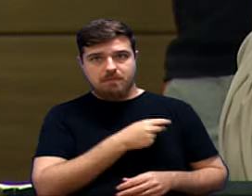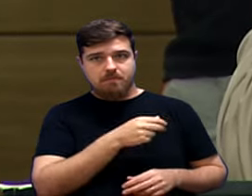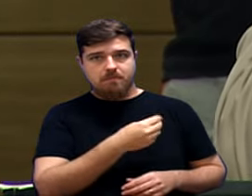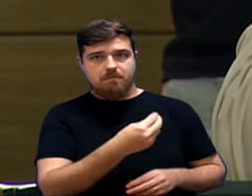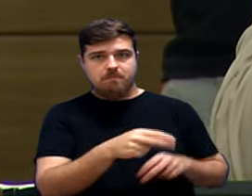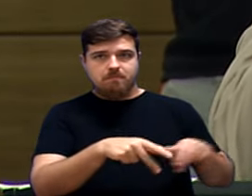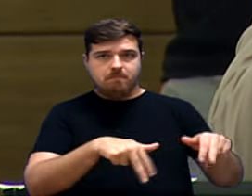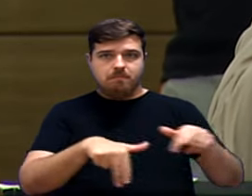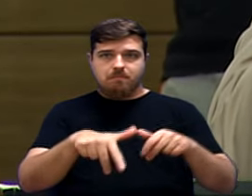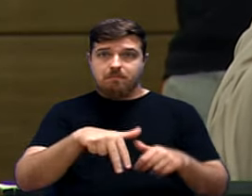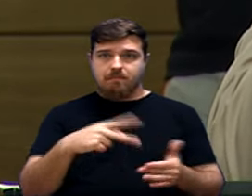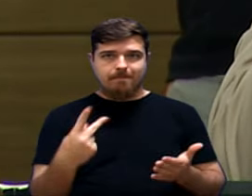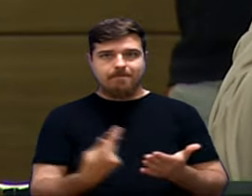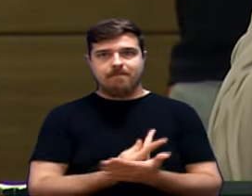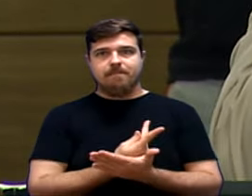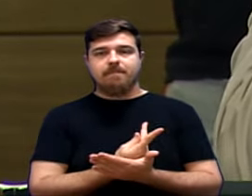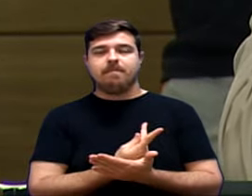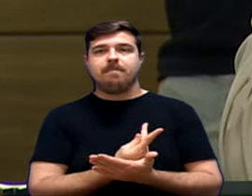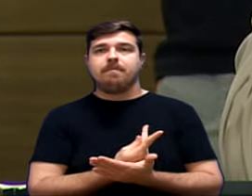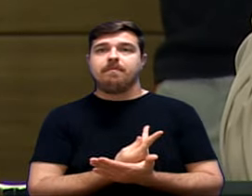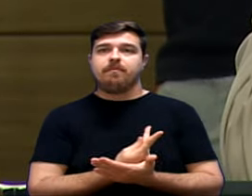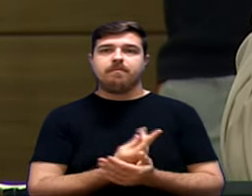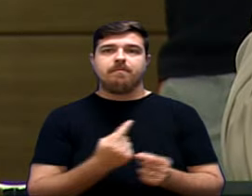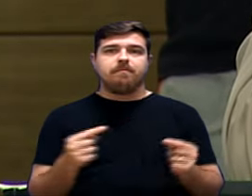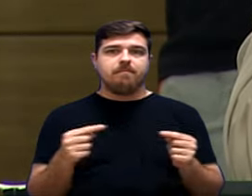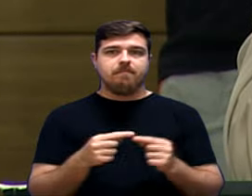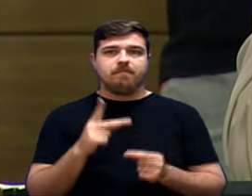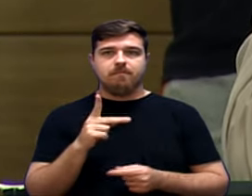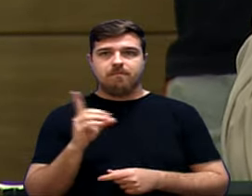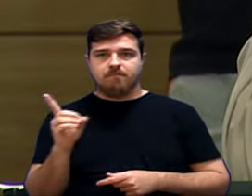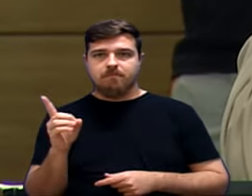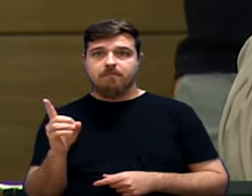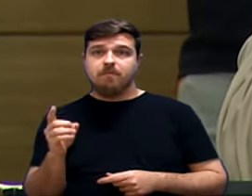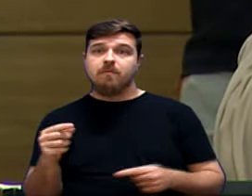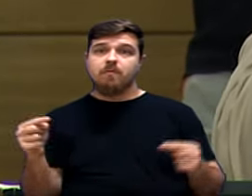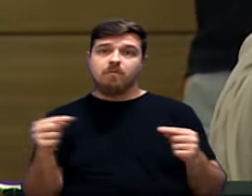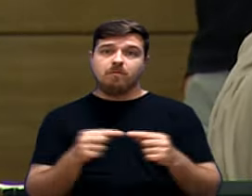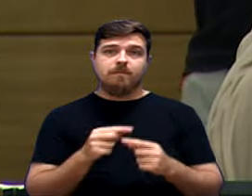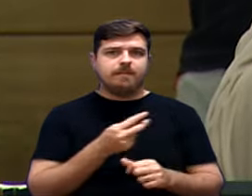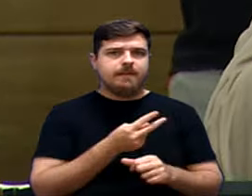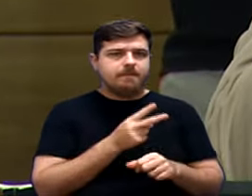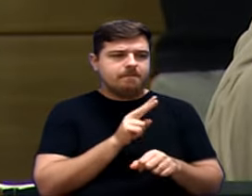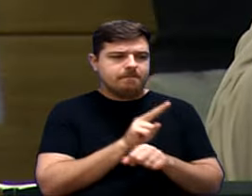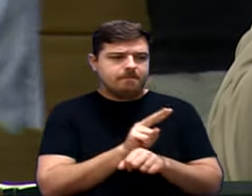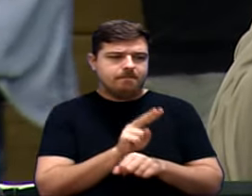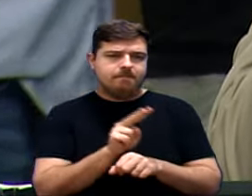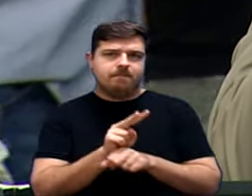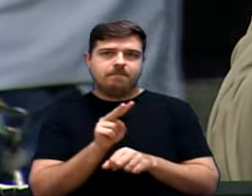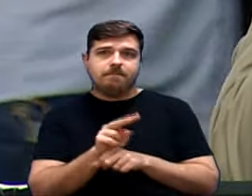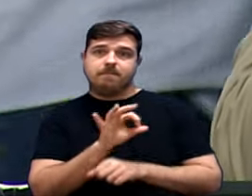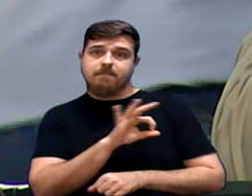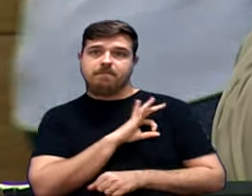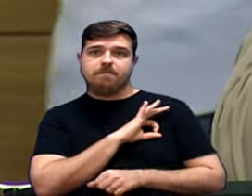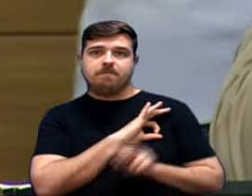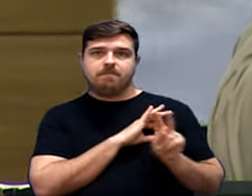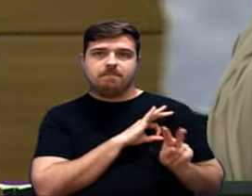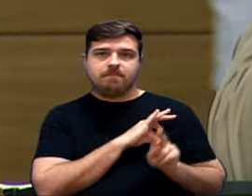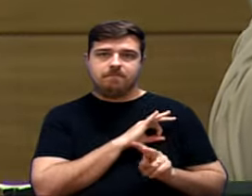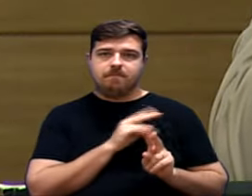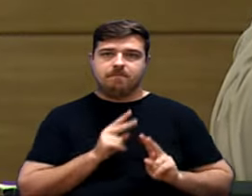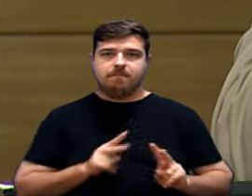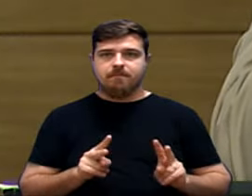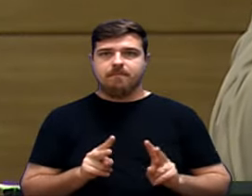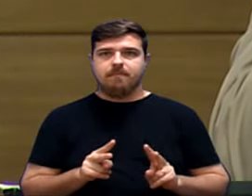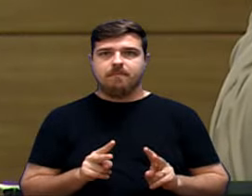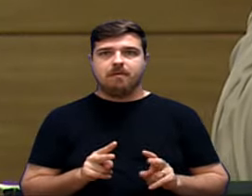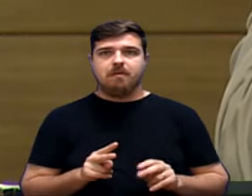inapropriado aí é mais uma questão voltada a fiscalização não necessariamente se